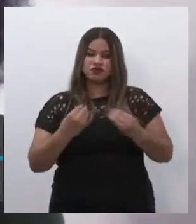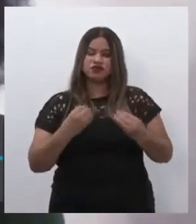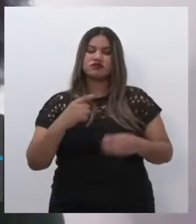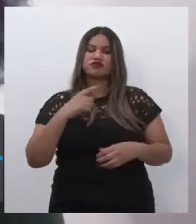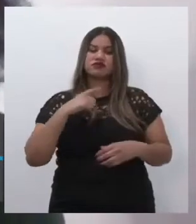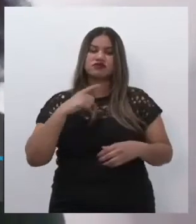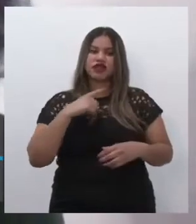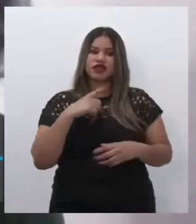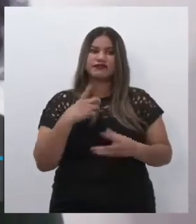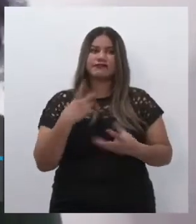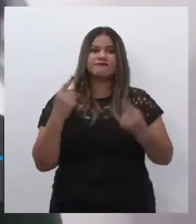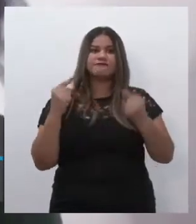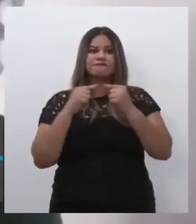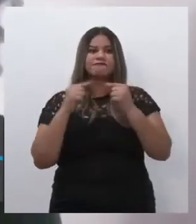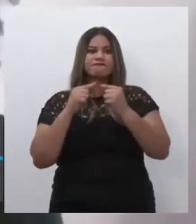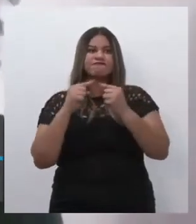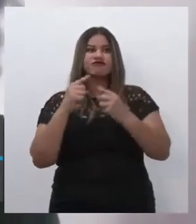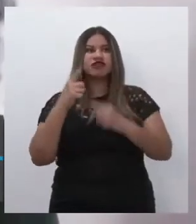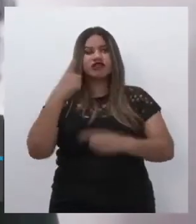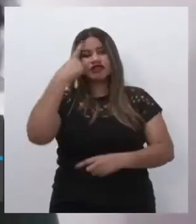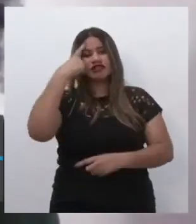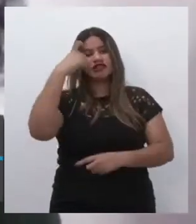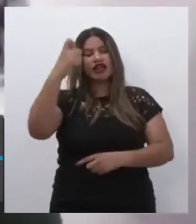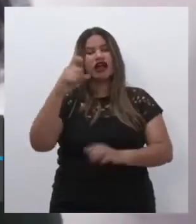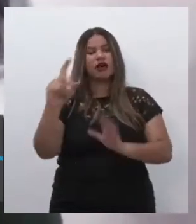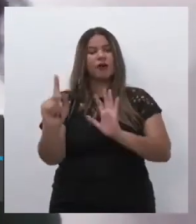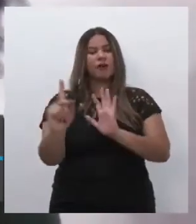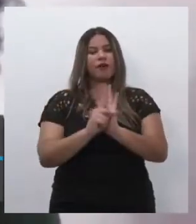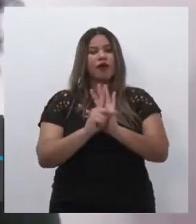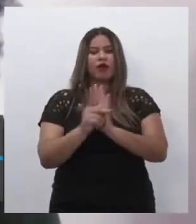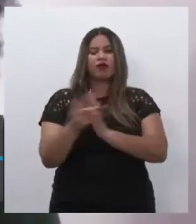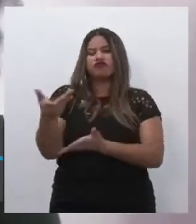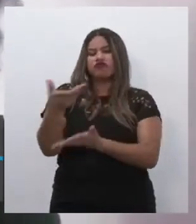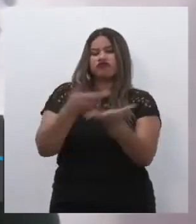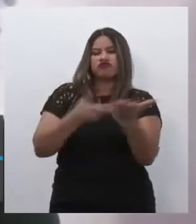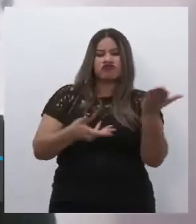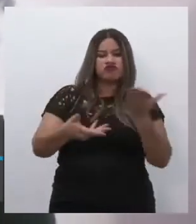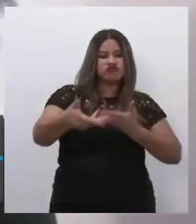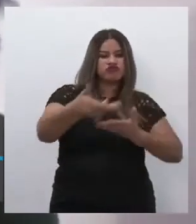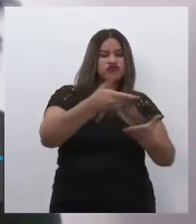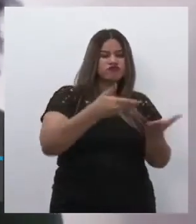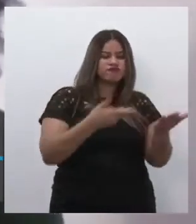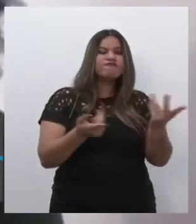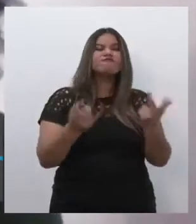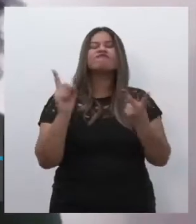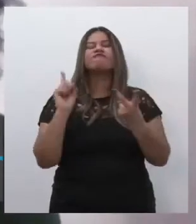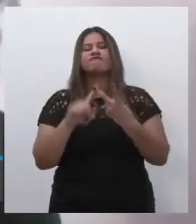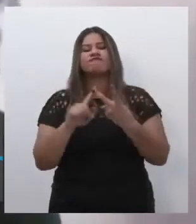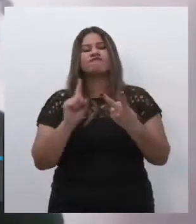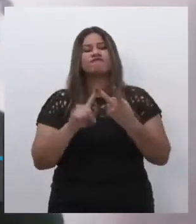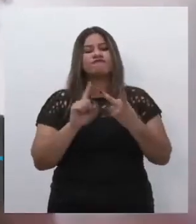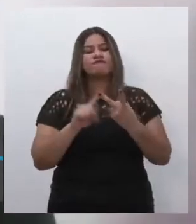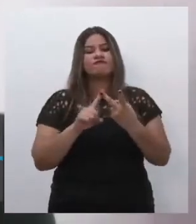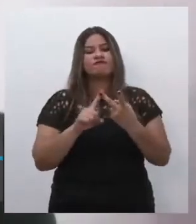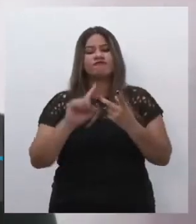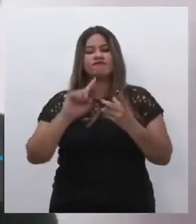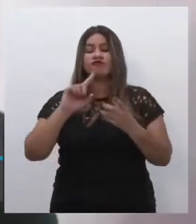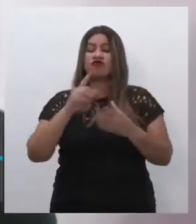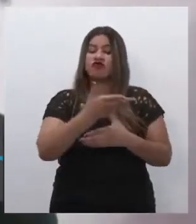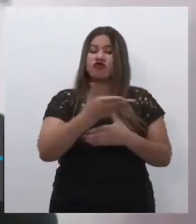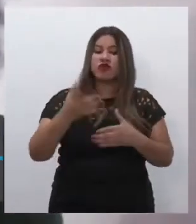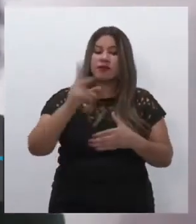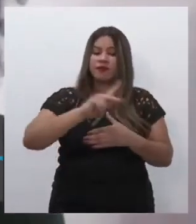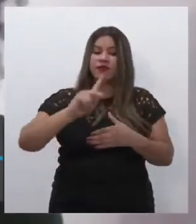de fortalecer, né, essa ideia do trabalho colaborativo, tem intenção principalmente de envolver vocês